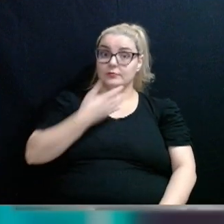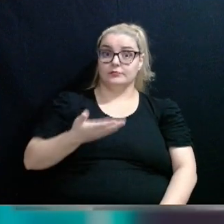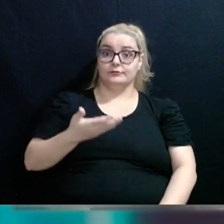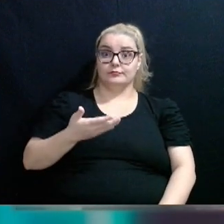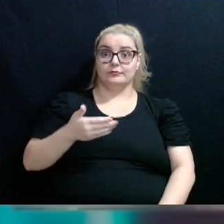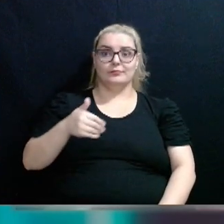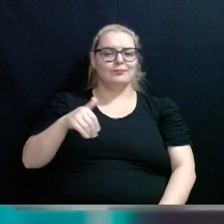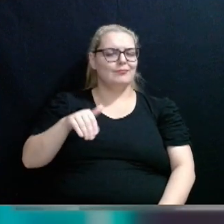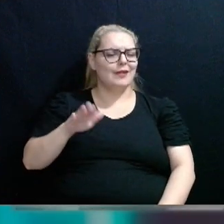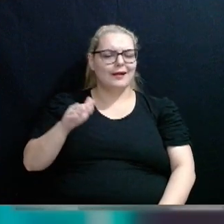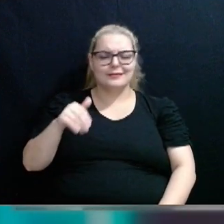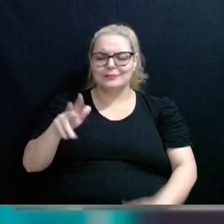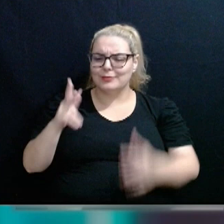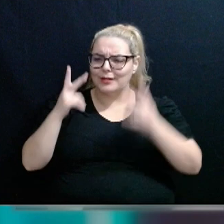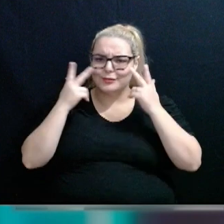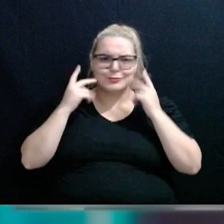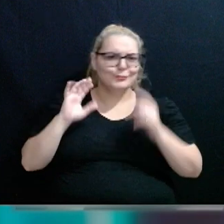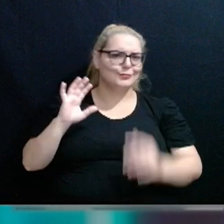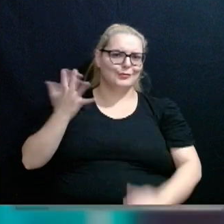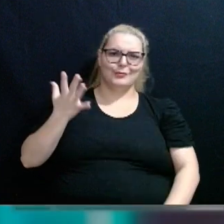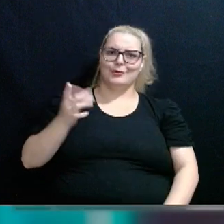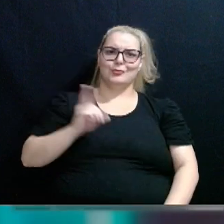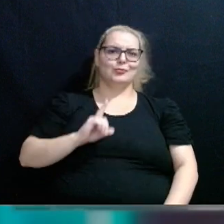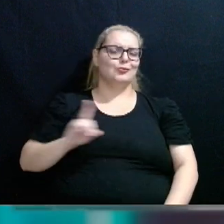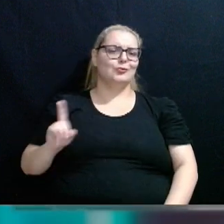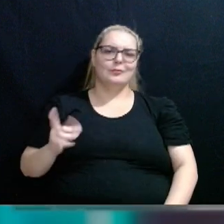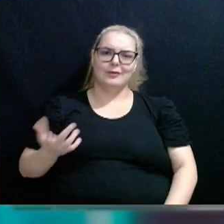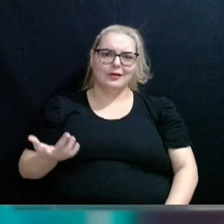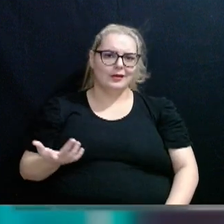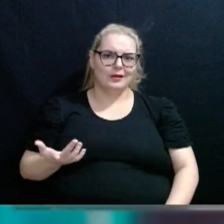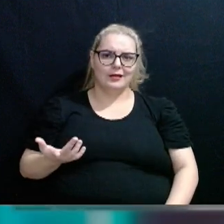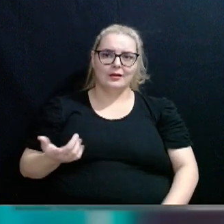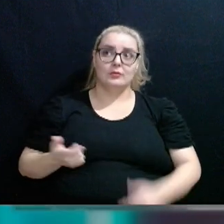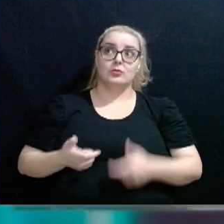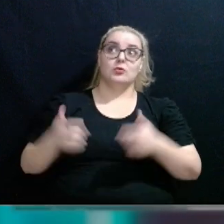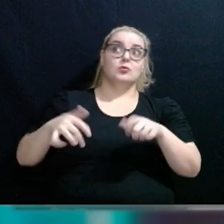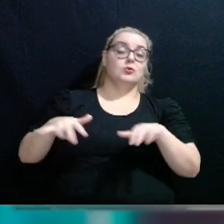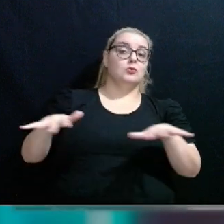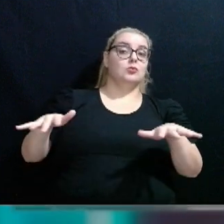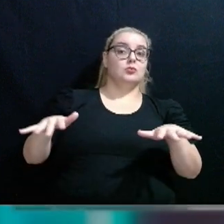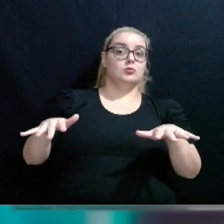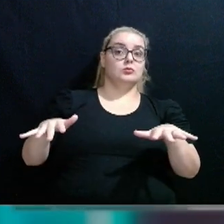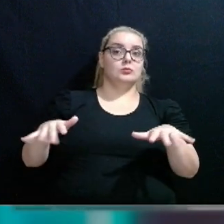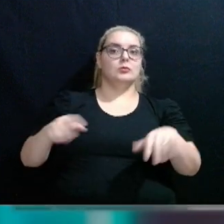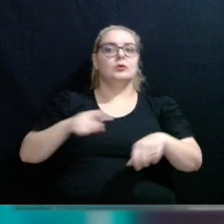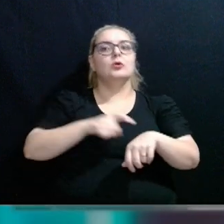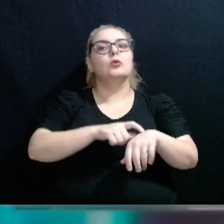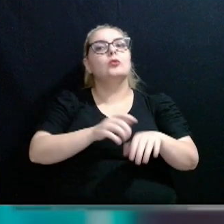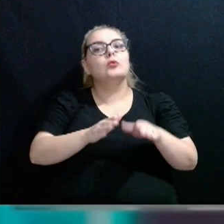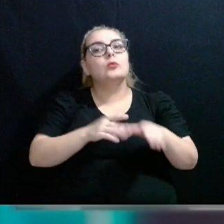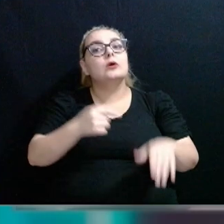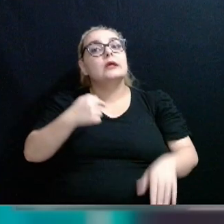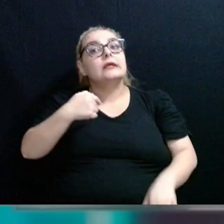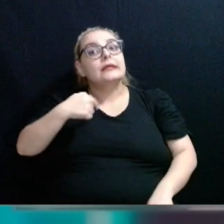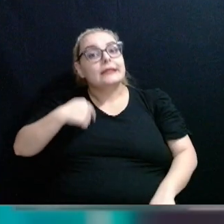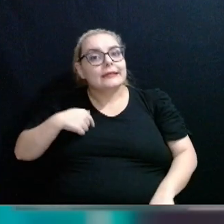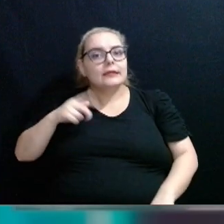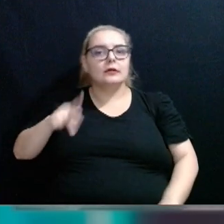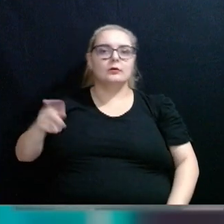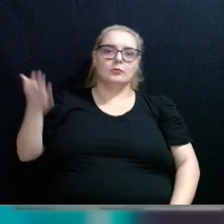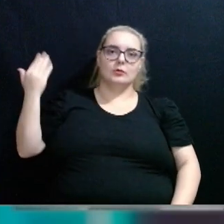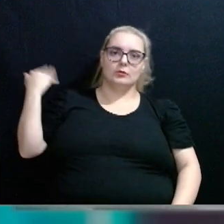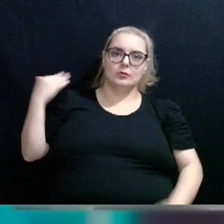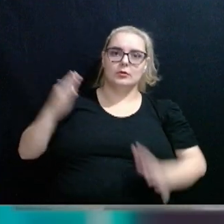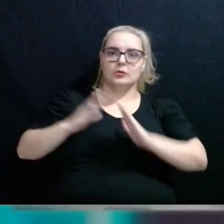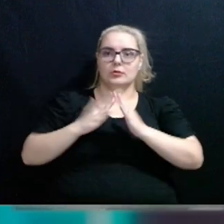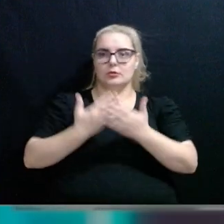frequente. Não é um fato tão amplo na época em que eu fui professora da escola pública.